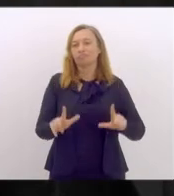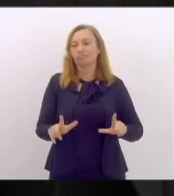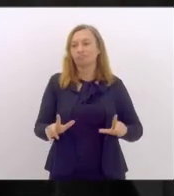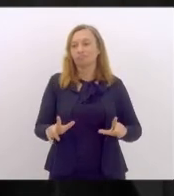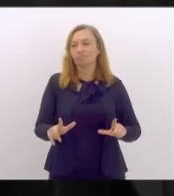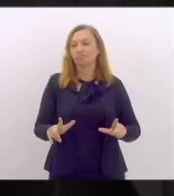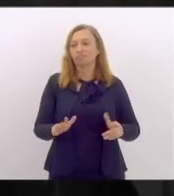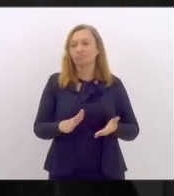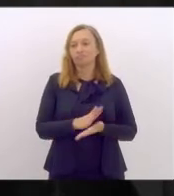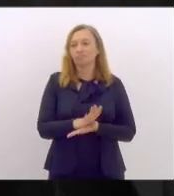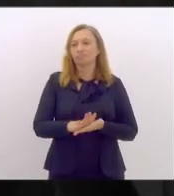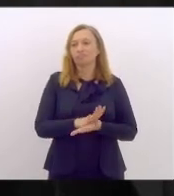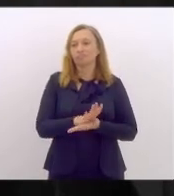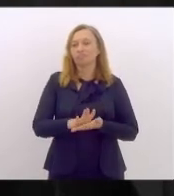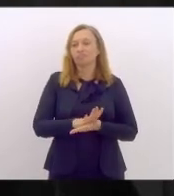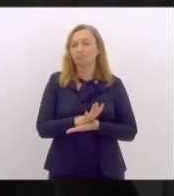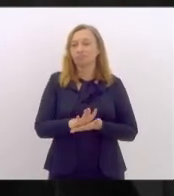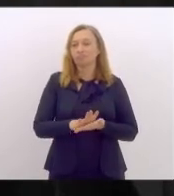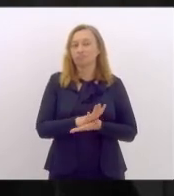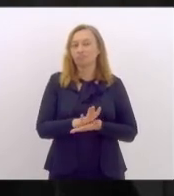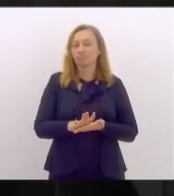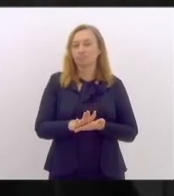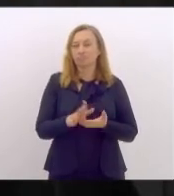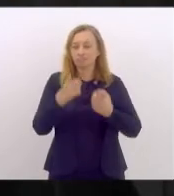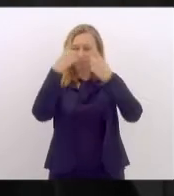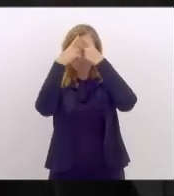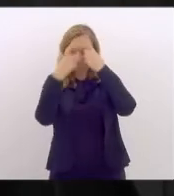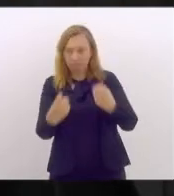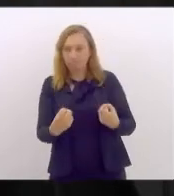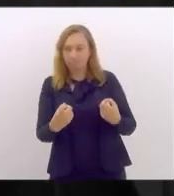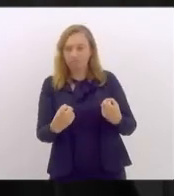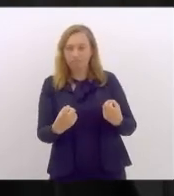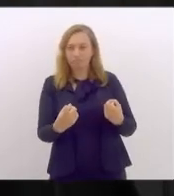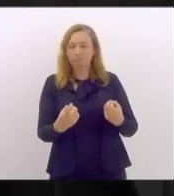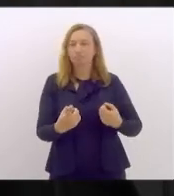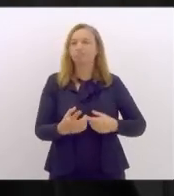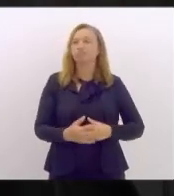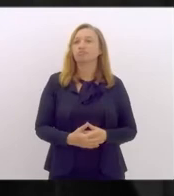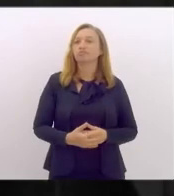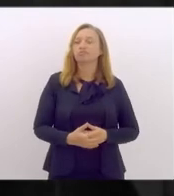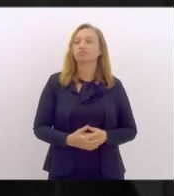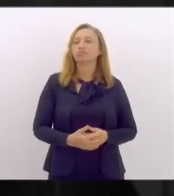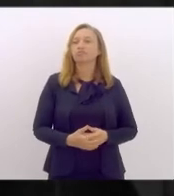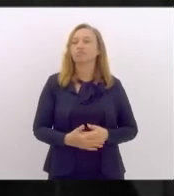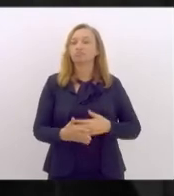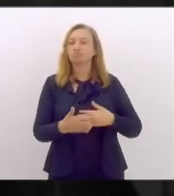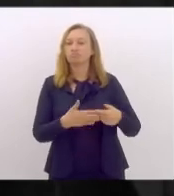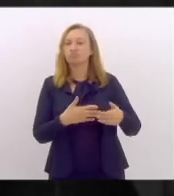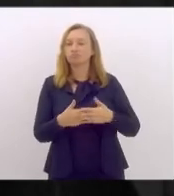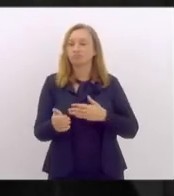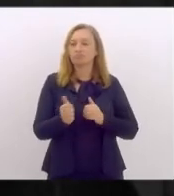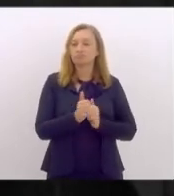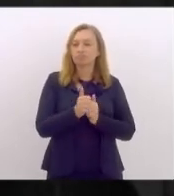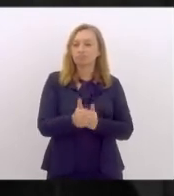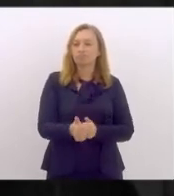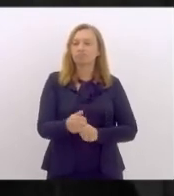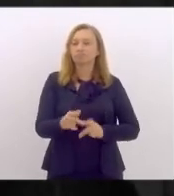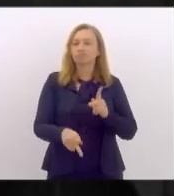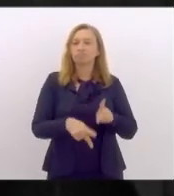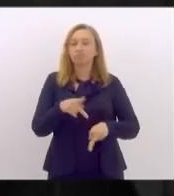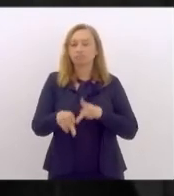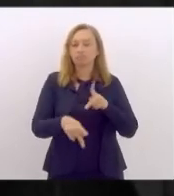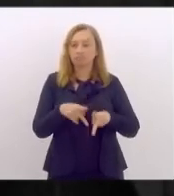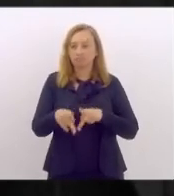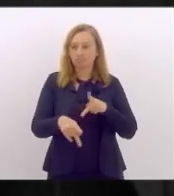de violência ou de obstrução de qualquer segmento da população